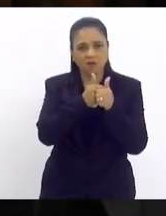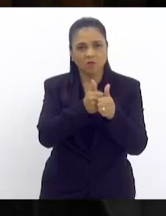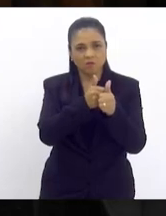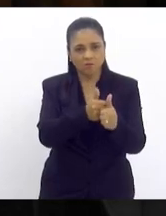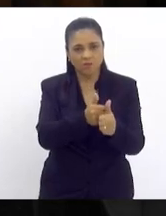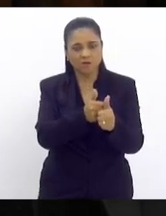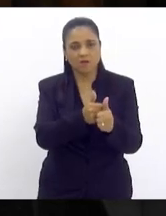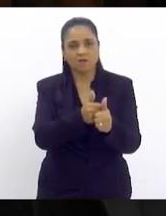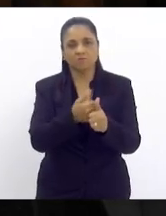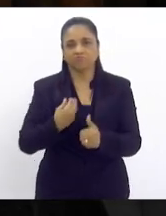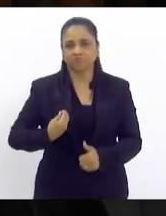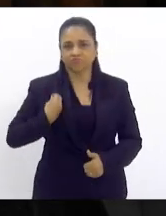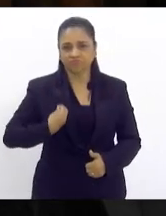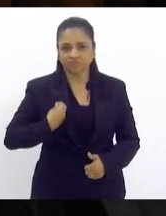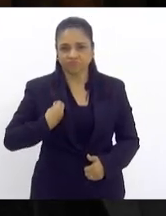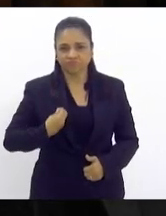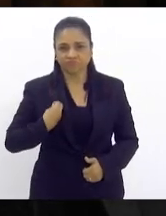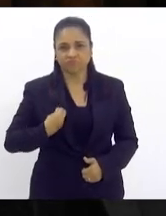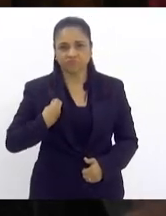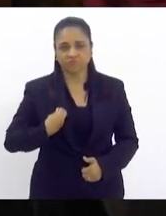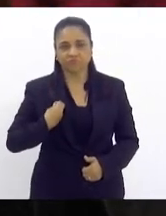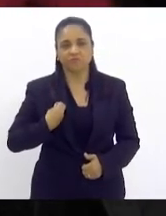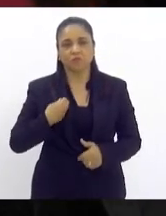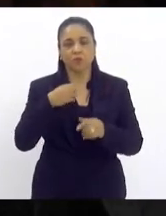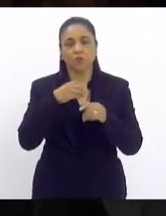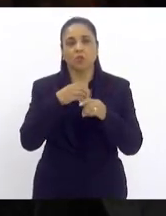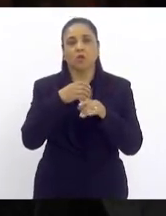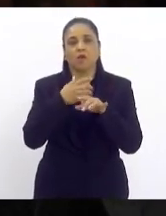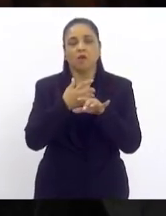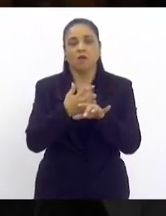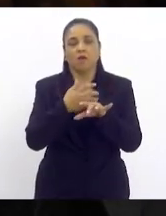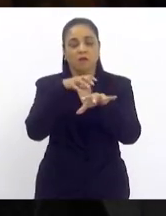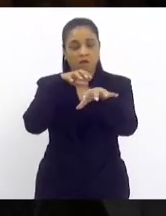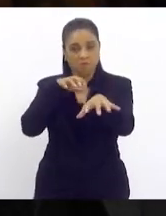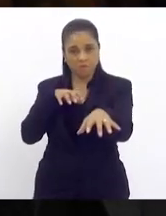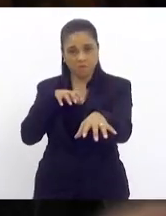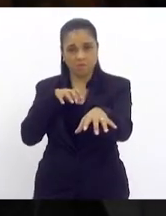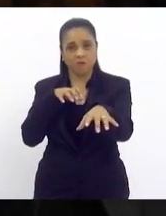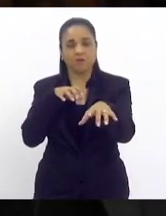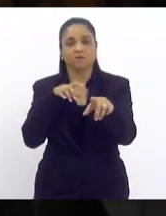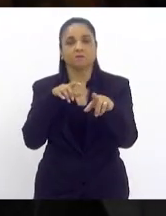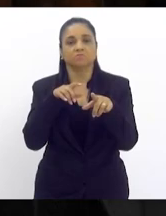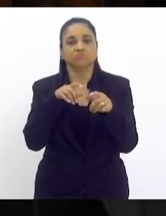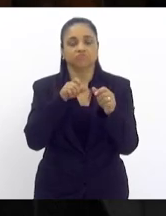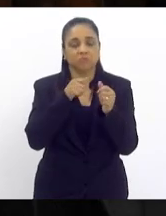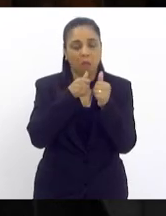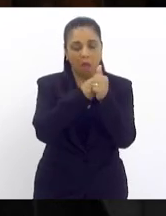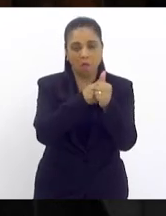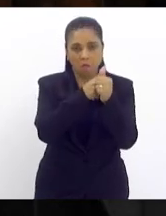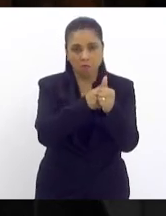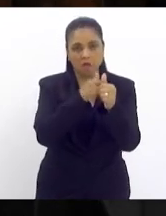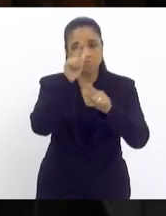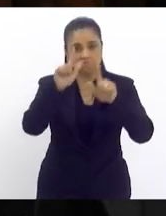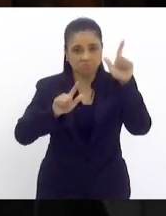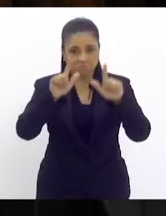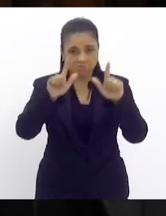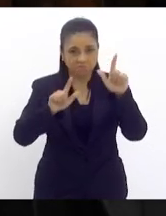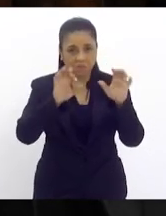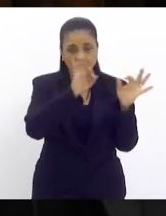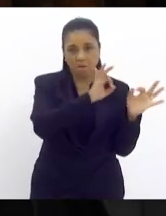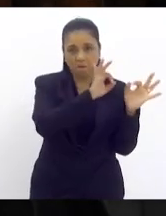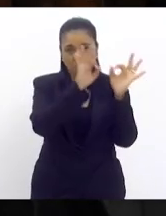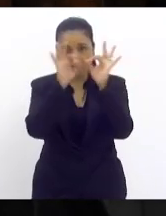forma presencial ou remota, senhoras e senhores telespectadores da TV